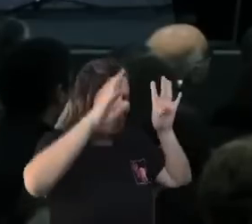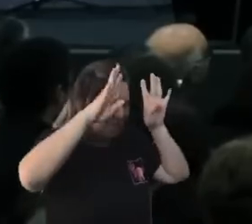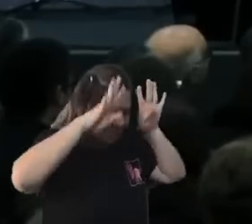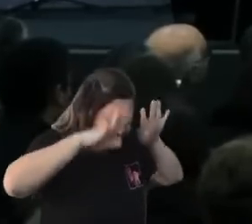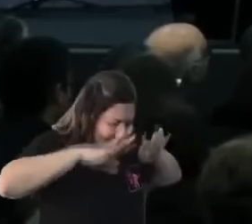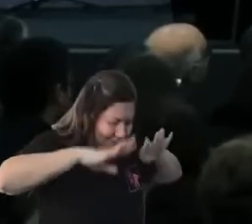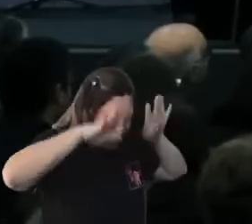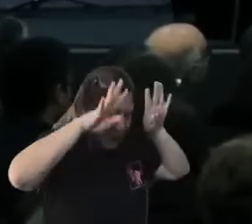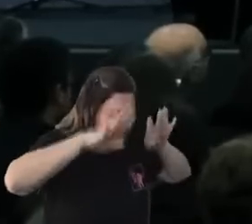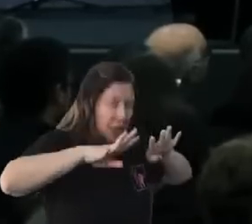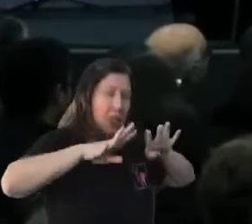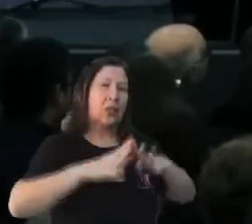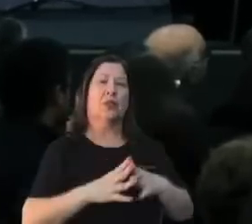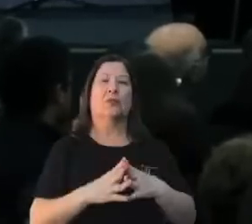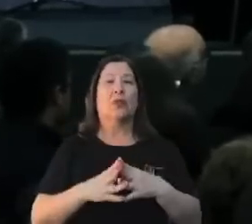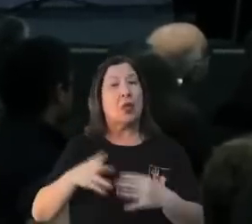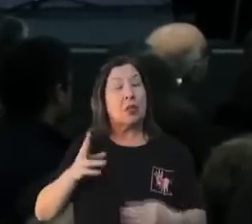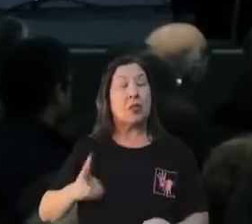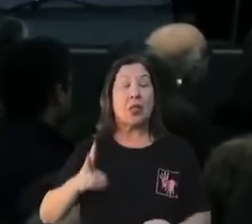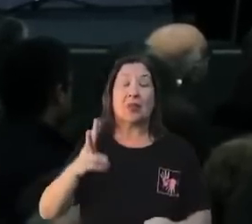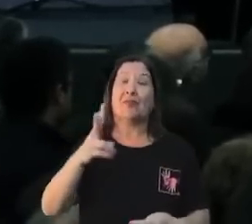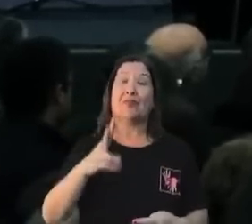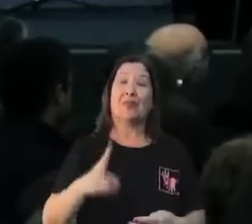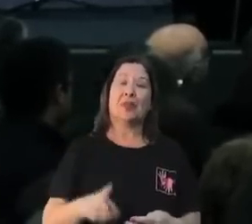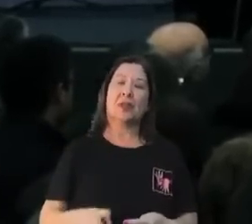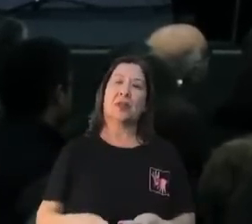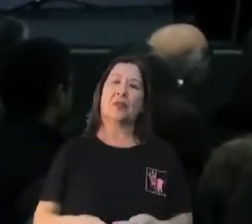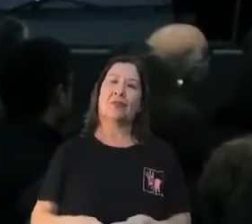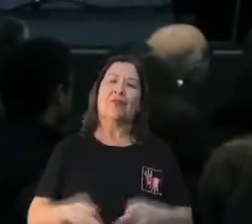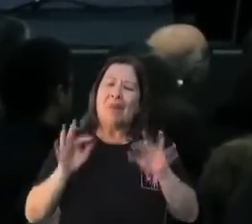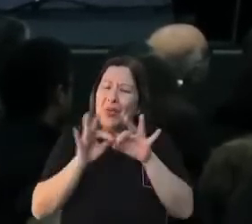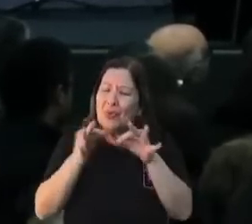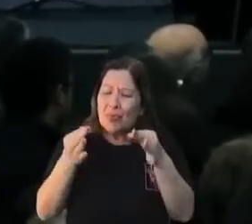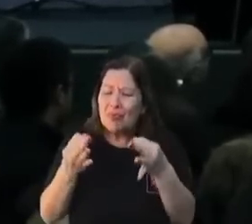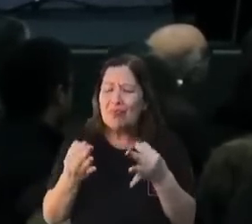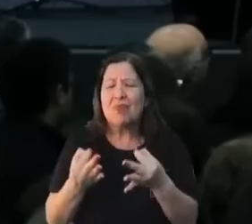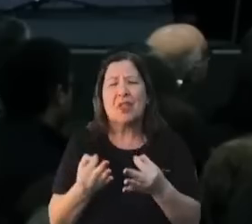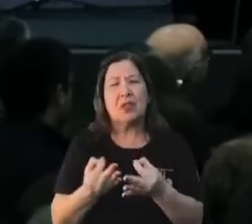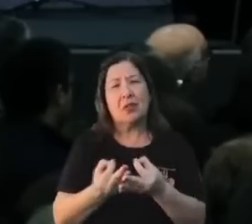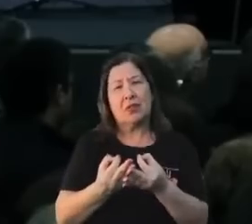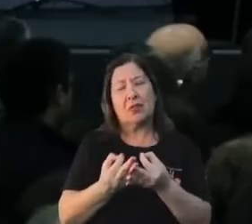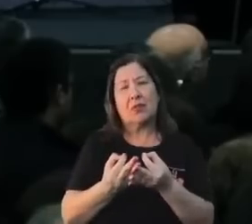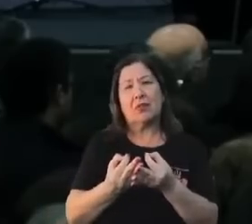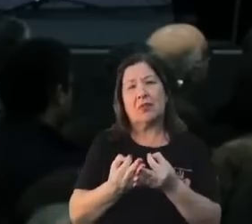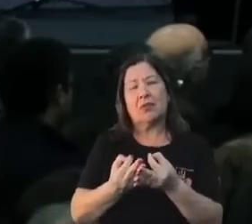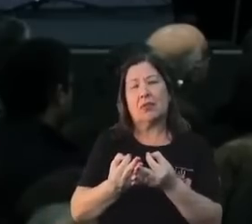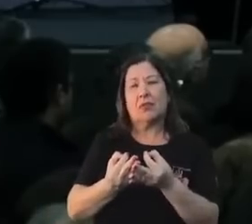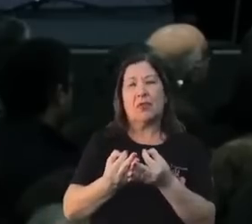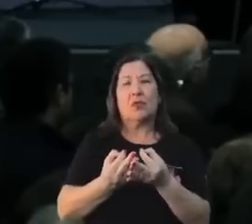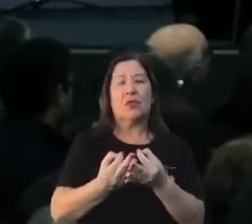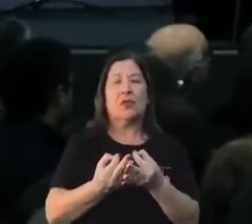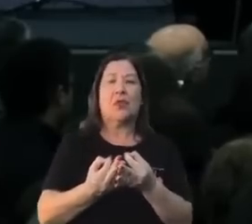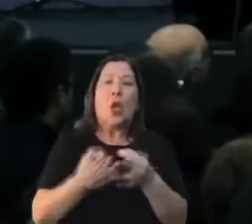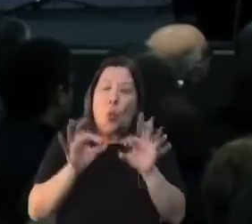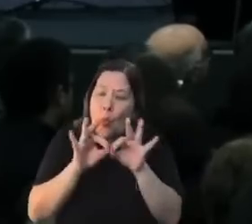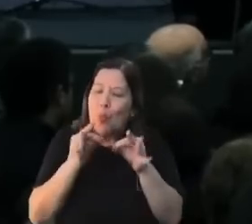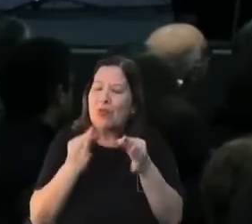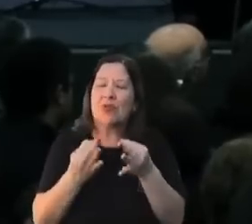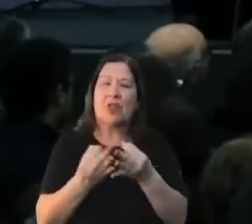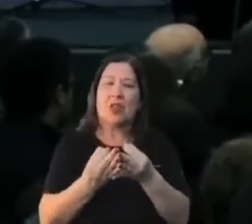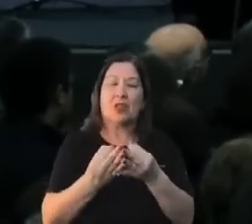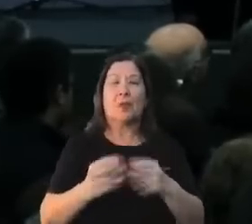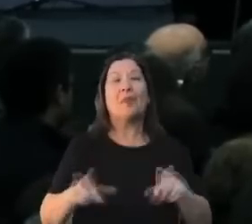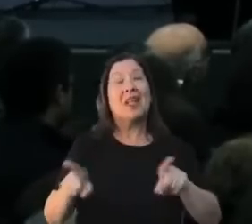melhor academia do mundo é aos pés do Senhor Jesus. A segunda vez que ela aparece é em João